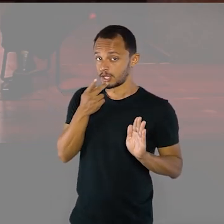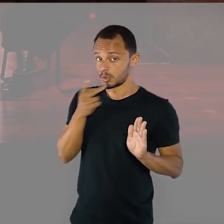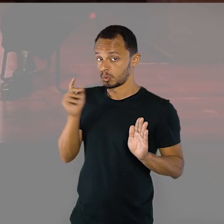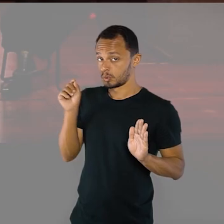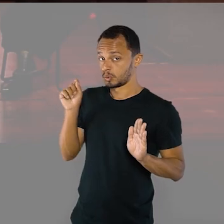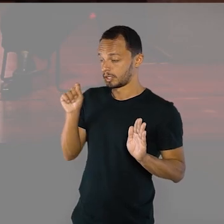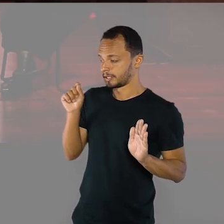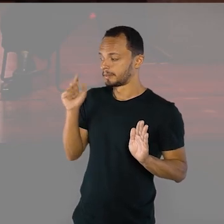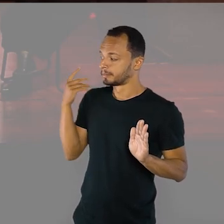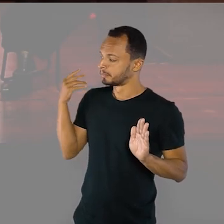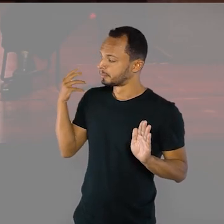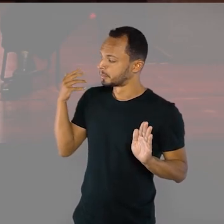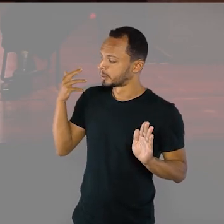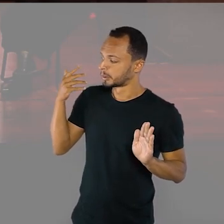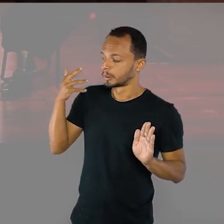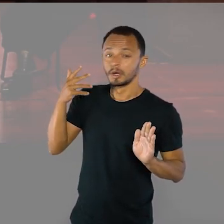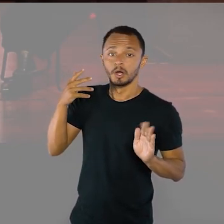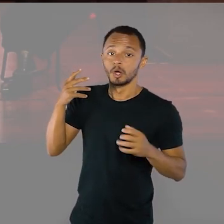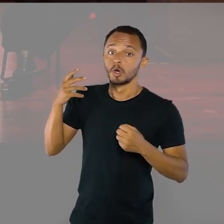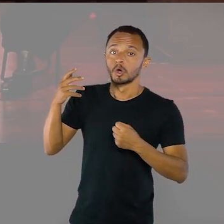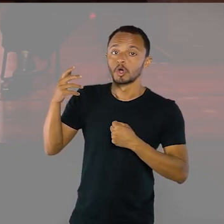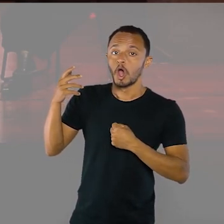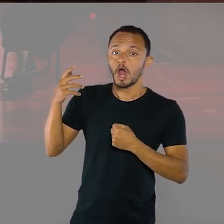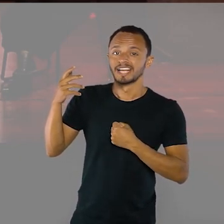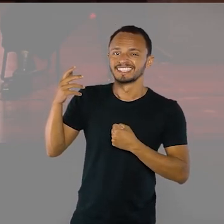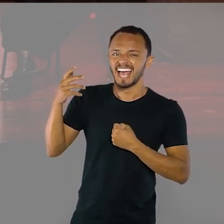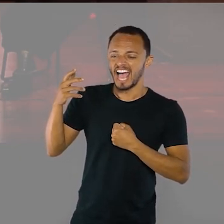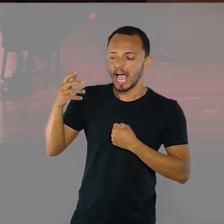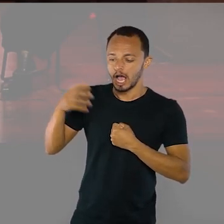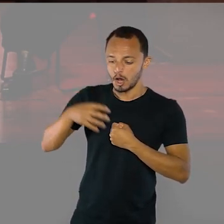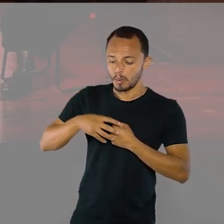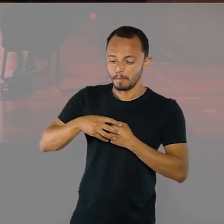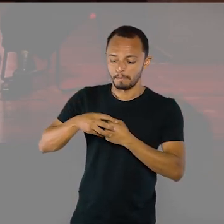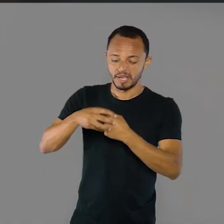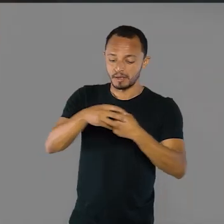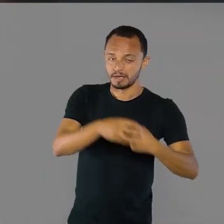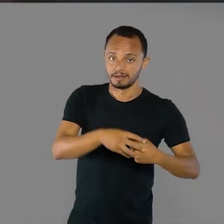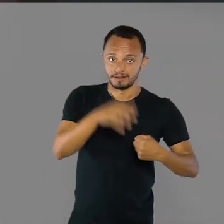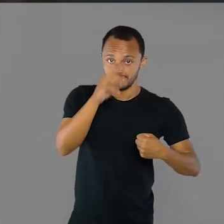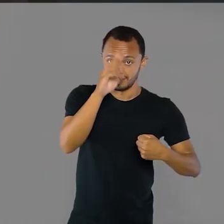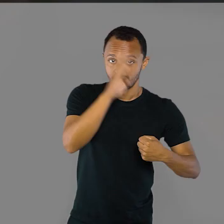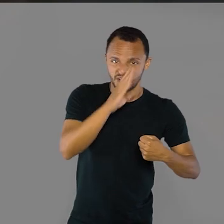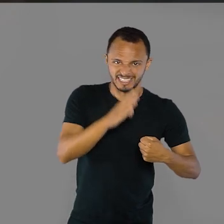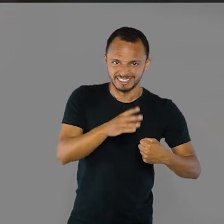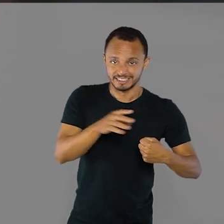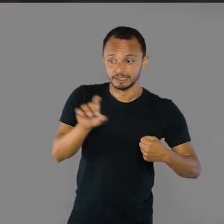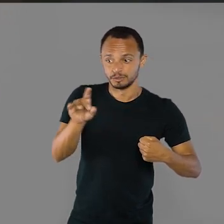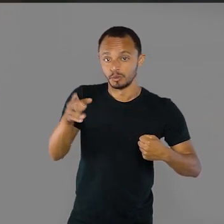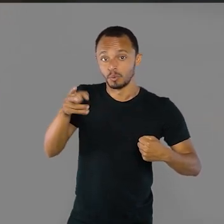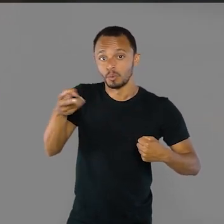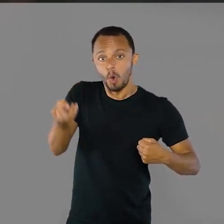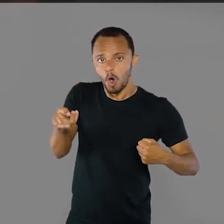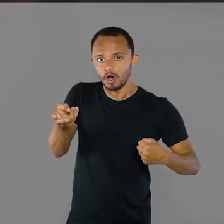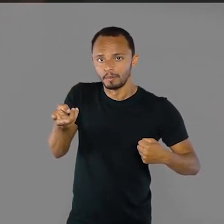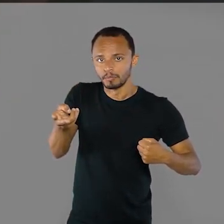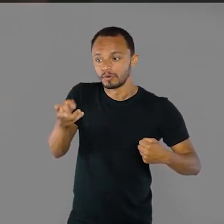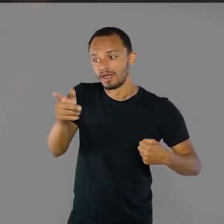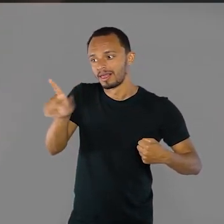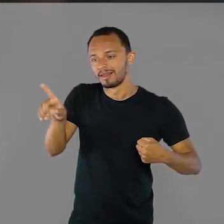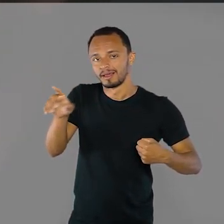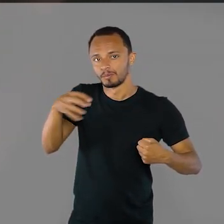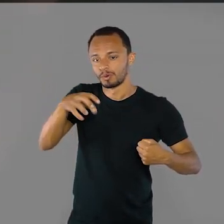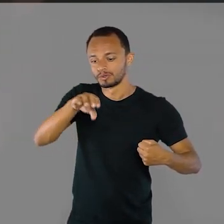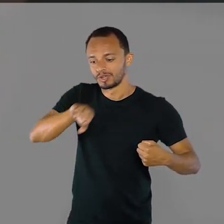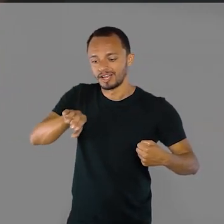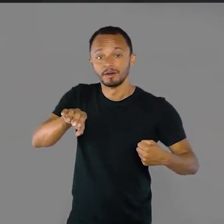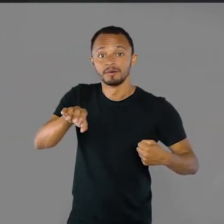sobre a vinda do coração e em 72 também, mas vocês citam também em 22